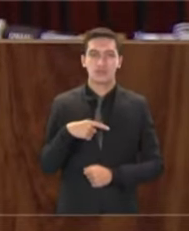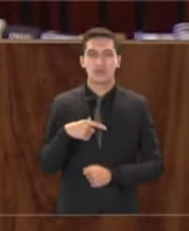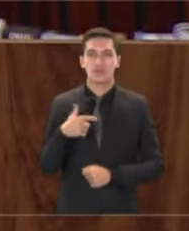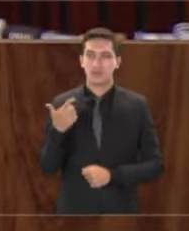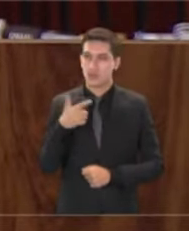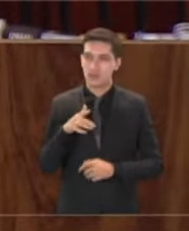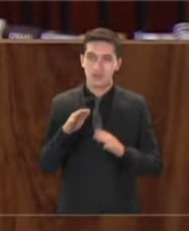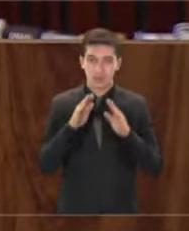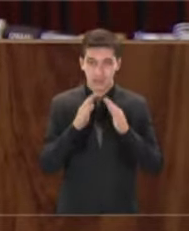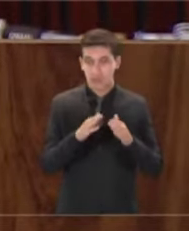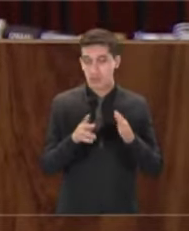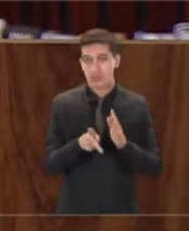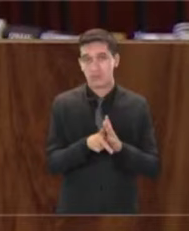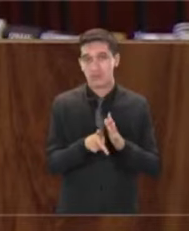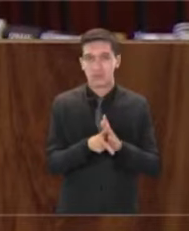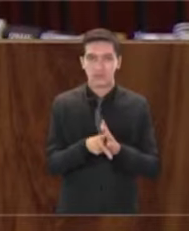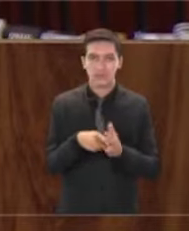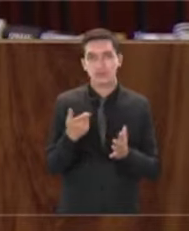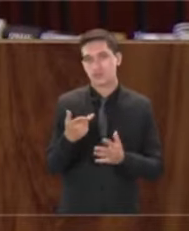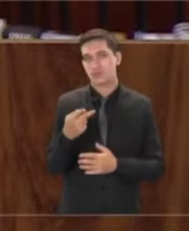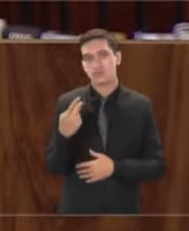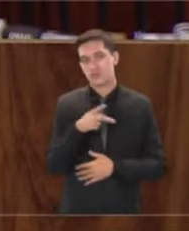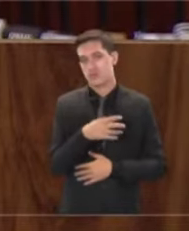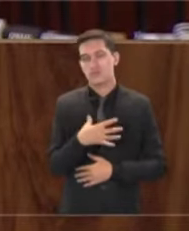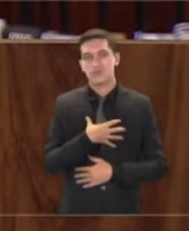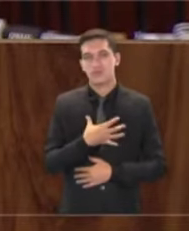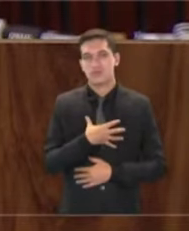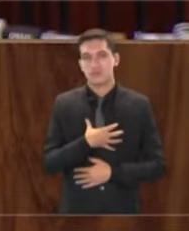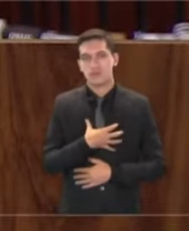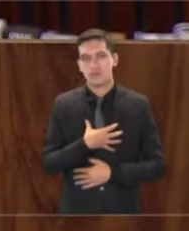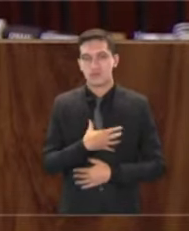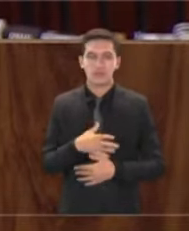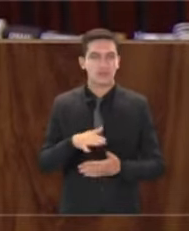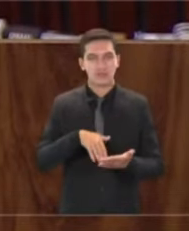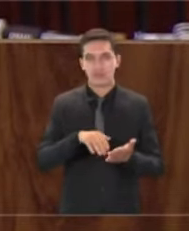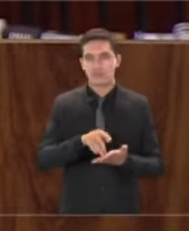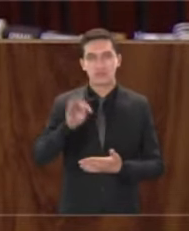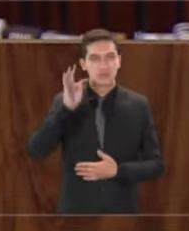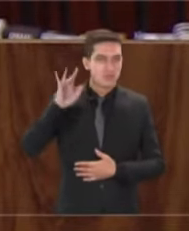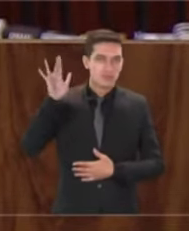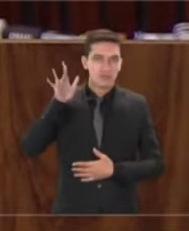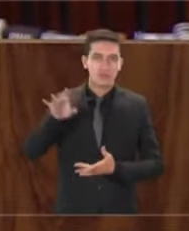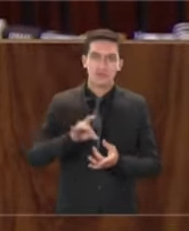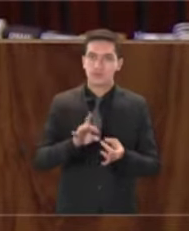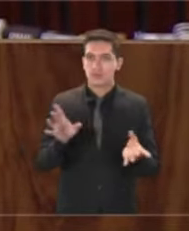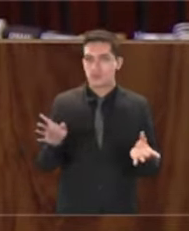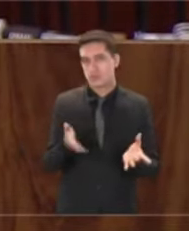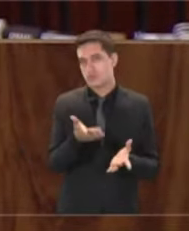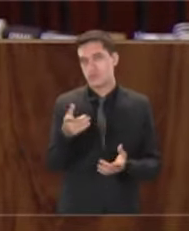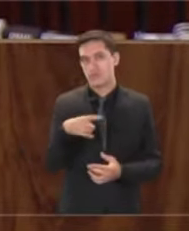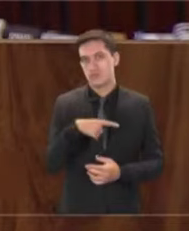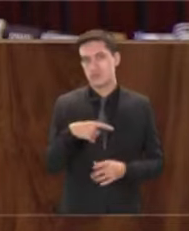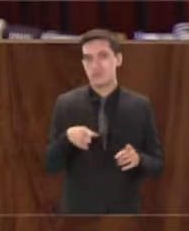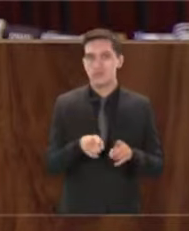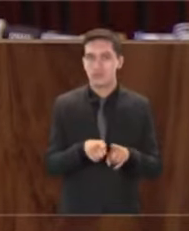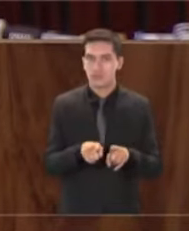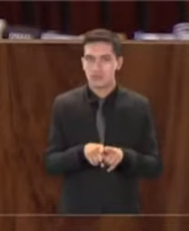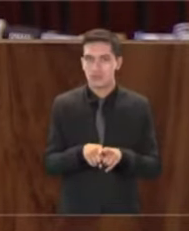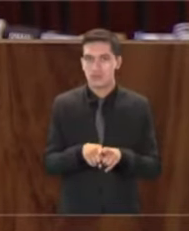voltada para uma simpatia com as teorias liberais e com